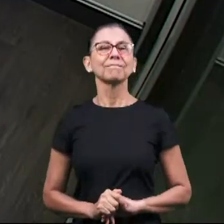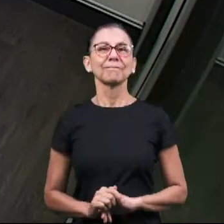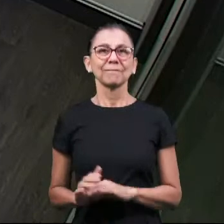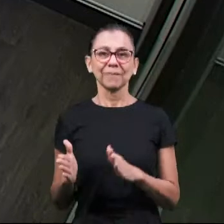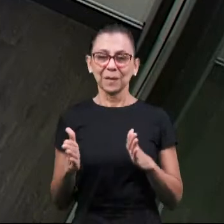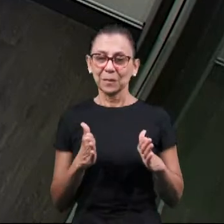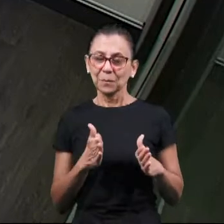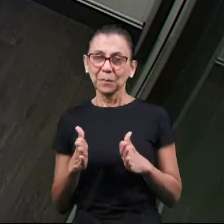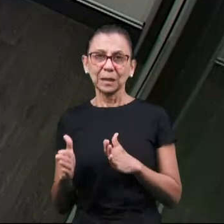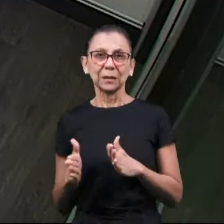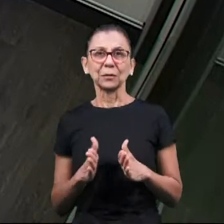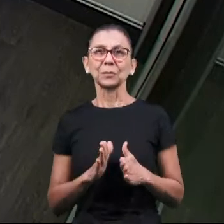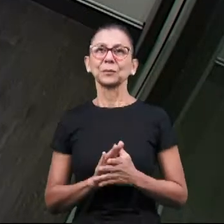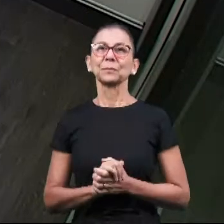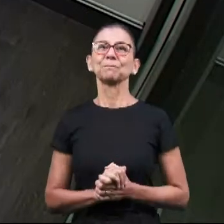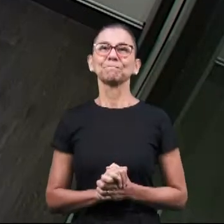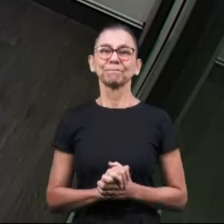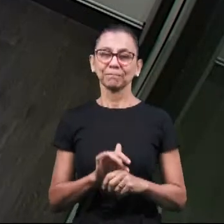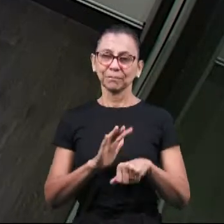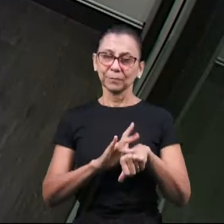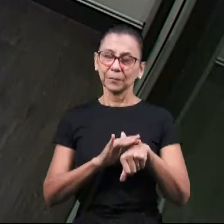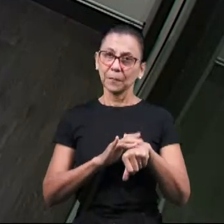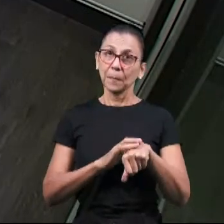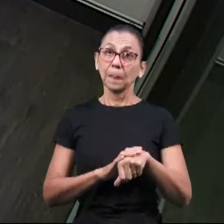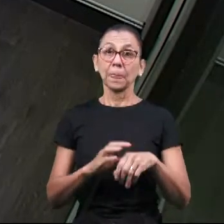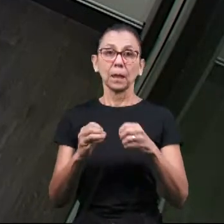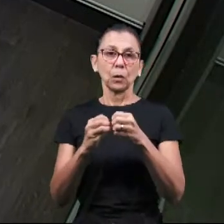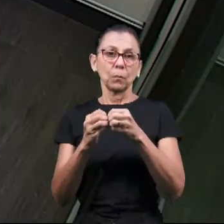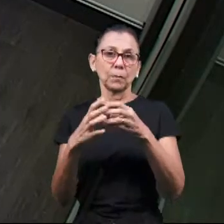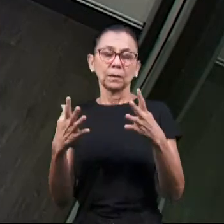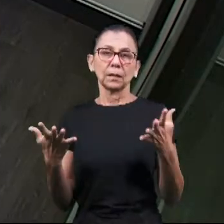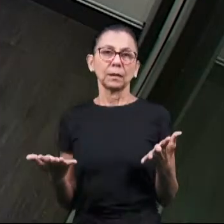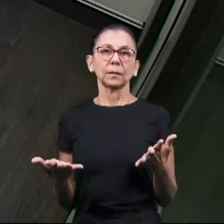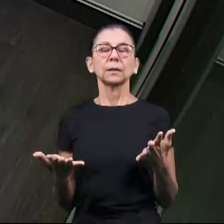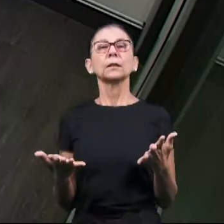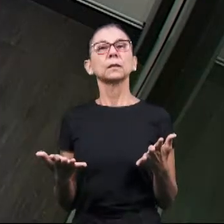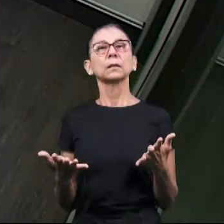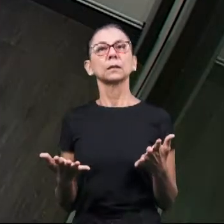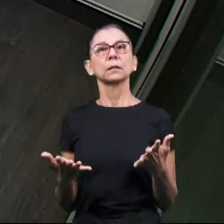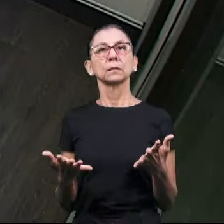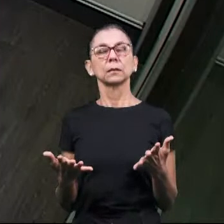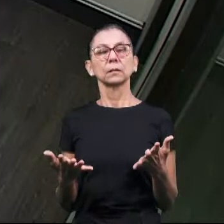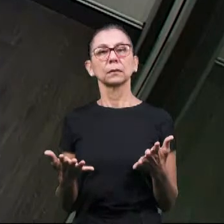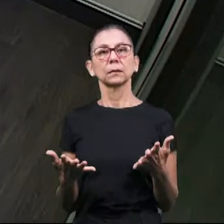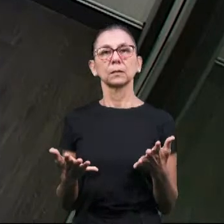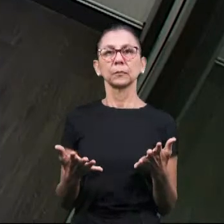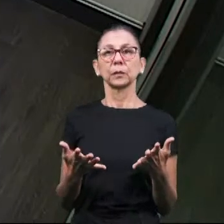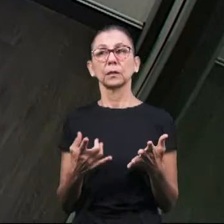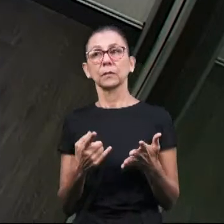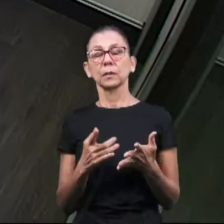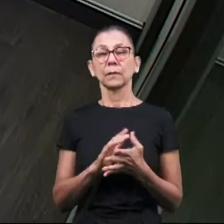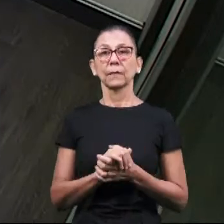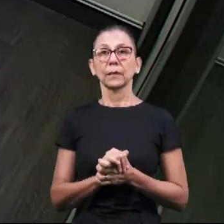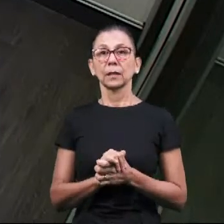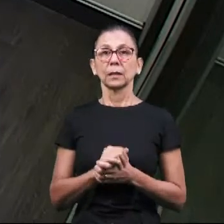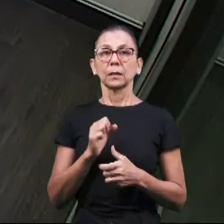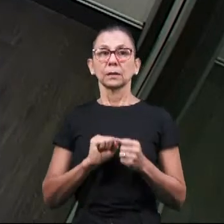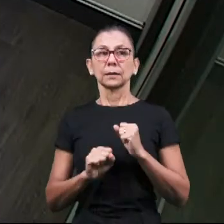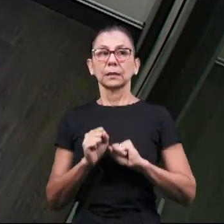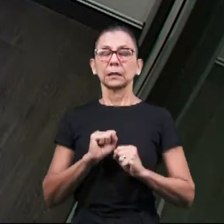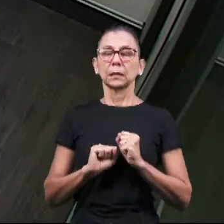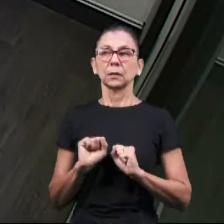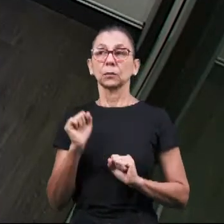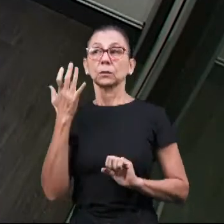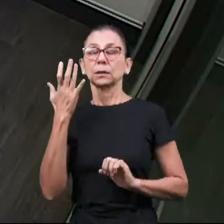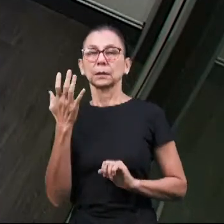durante a cirurgia. Que o Senhor passou. Um milagre. Porque você fica naquela expectativa, quando vai acontecer, que